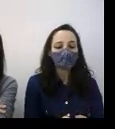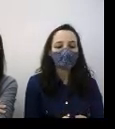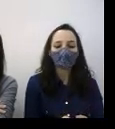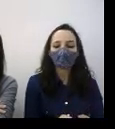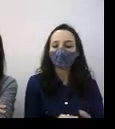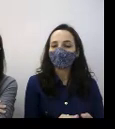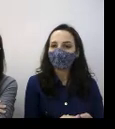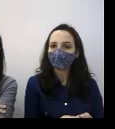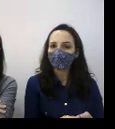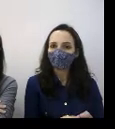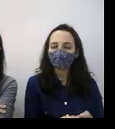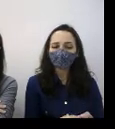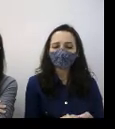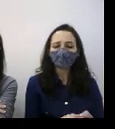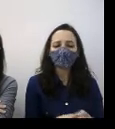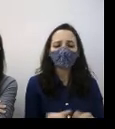Em relação às crianças,